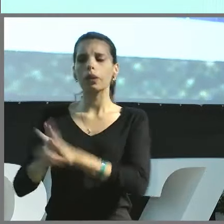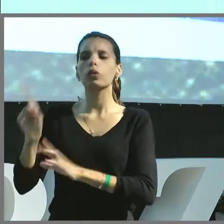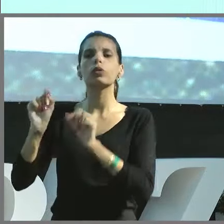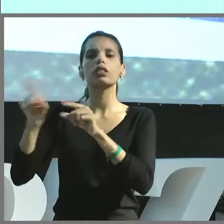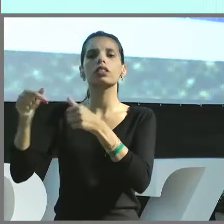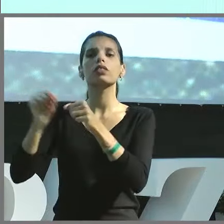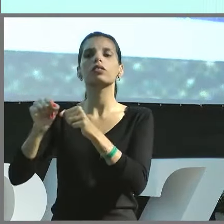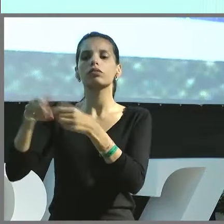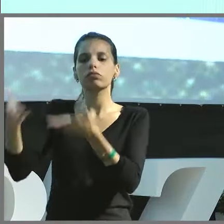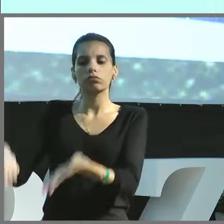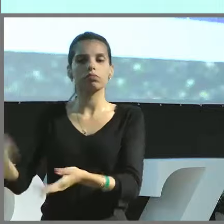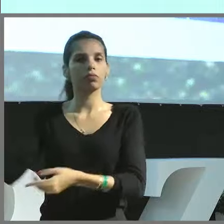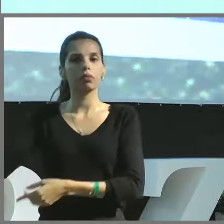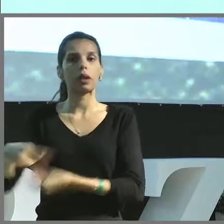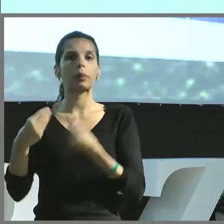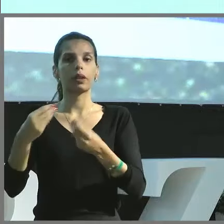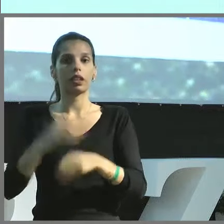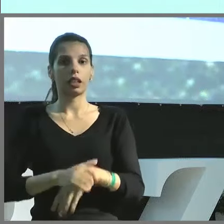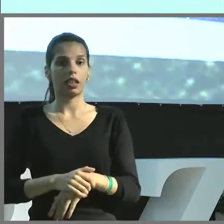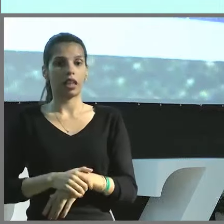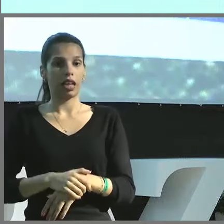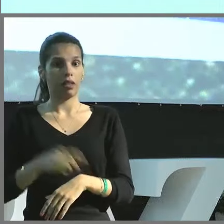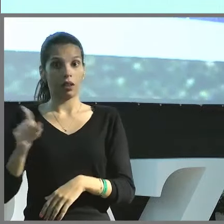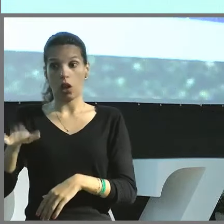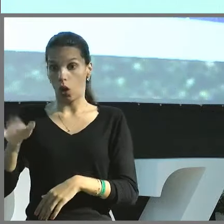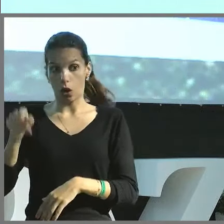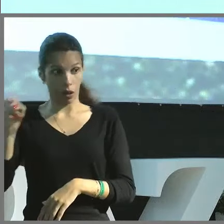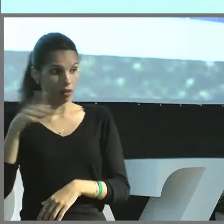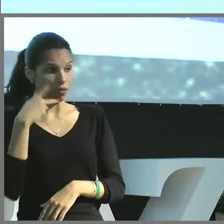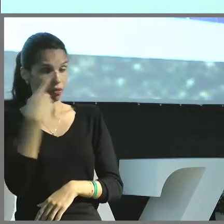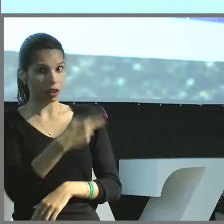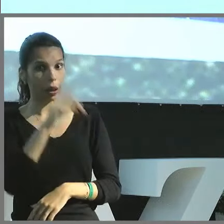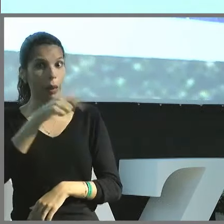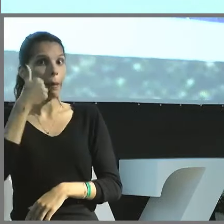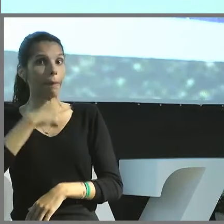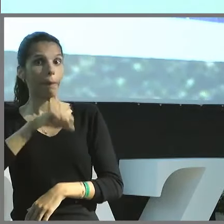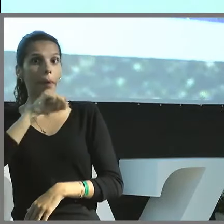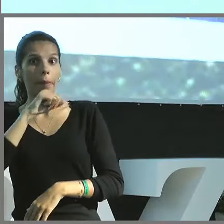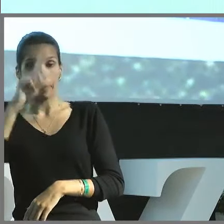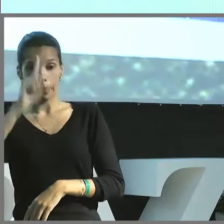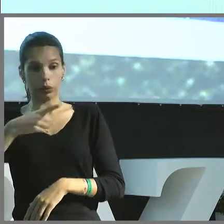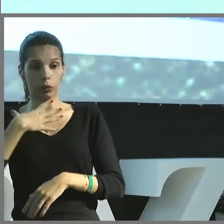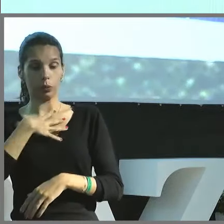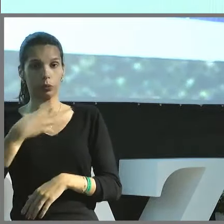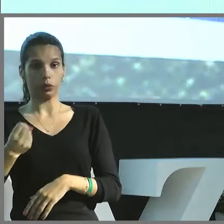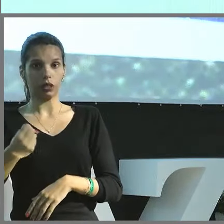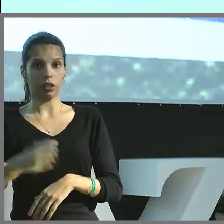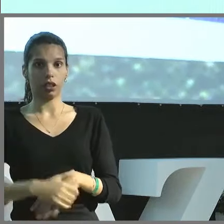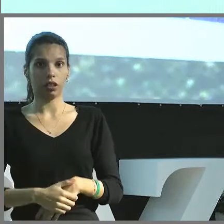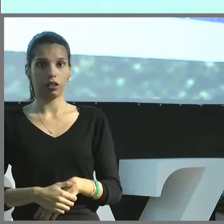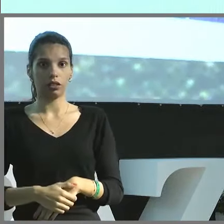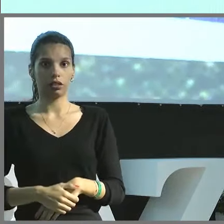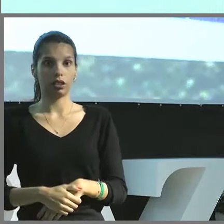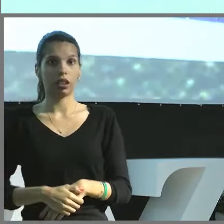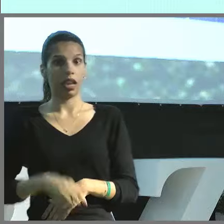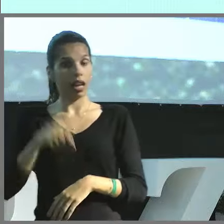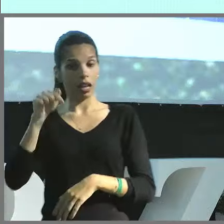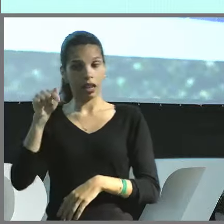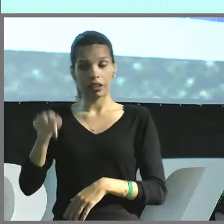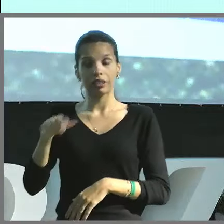que ele está fazendo aqui. Ih, cara, ele disse que a minha mãe mandou ele me buscar.